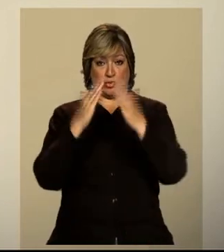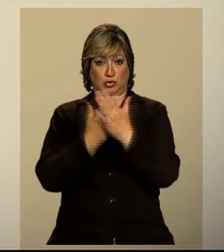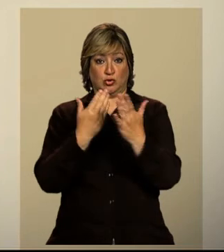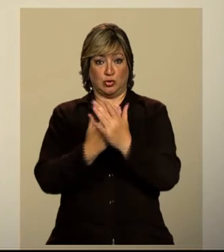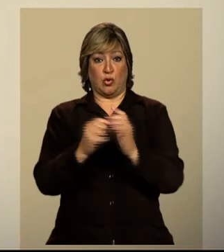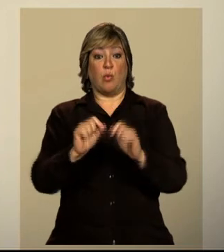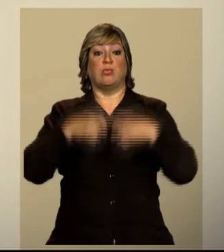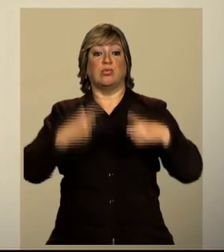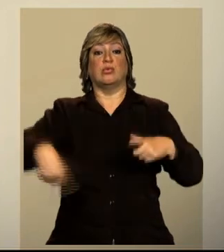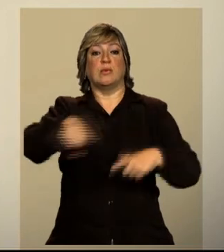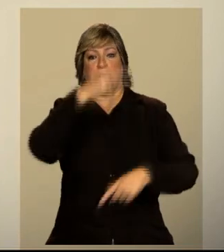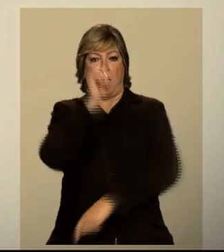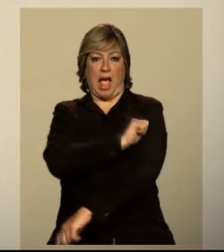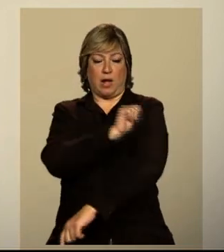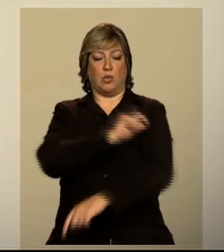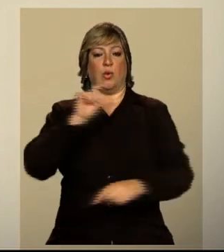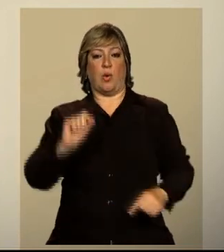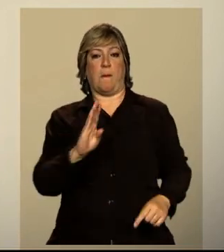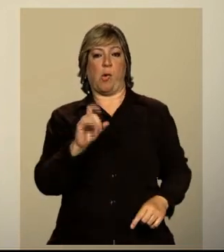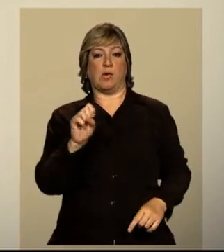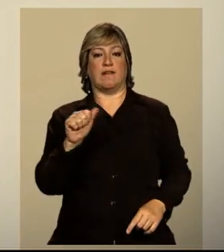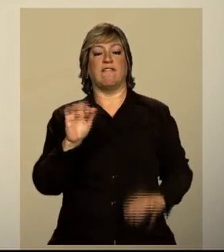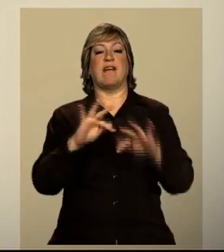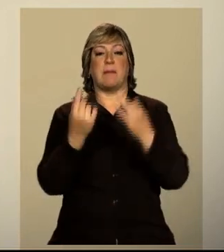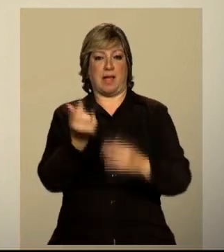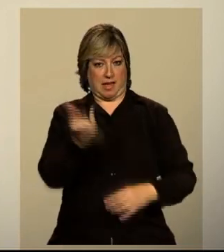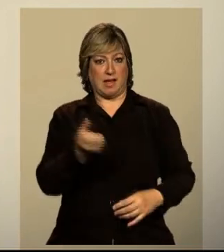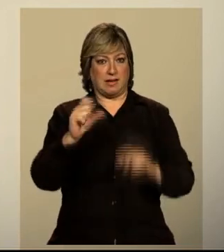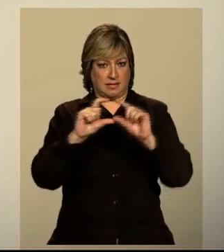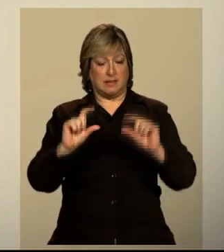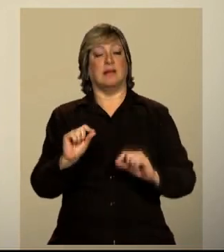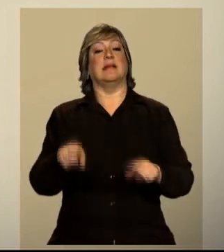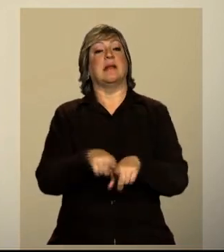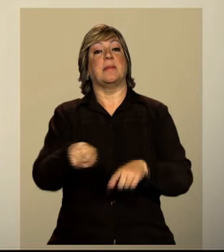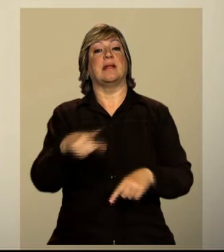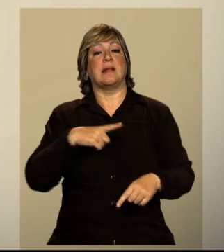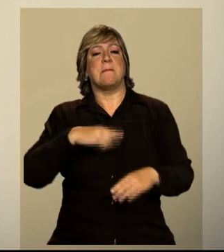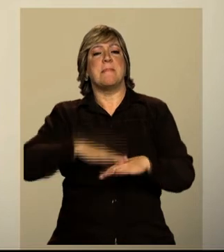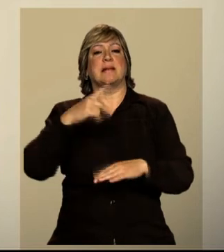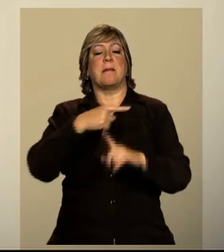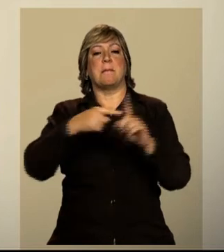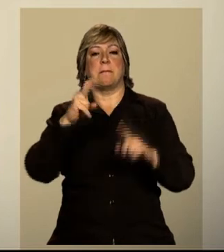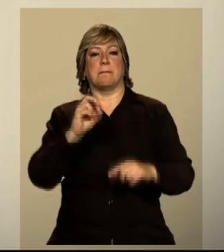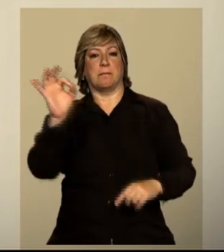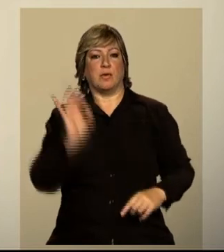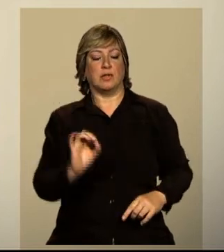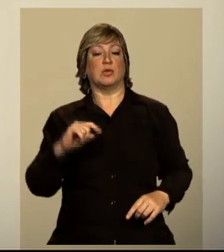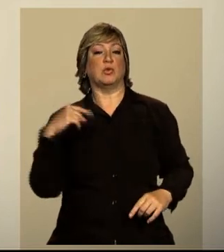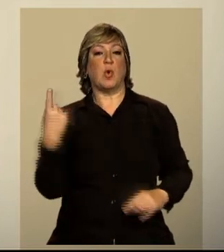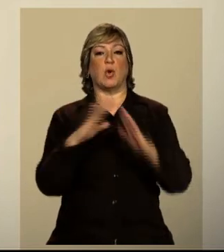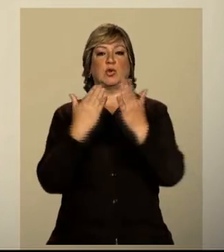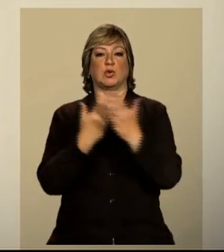escolas com maioria de alunos do Bolsa Família significam mais da metade de todas as escolas públicas